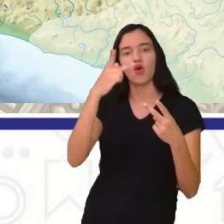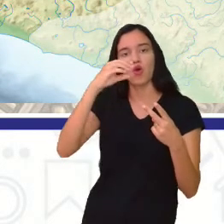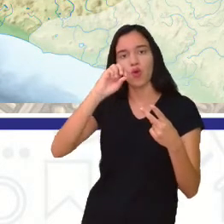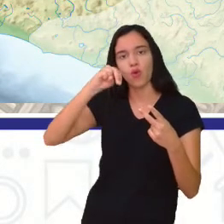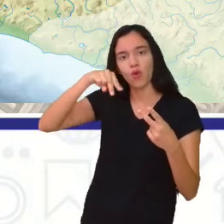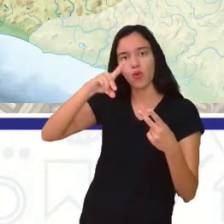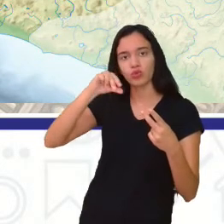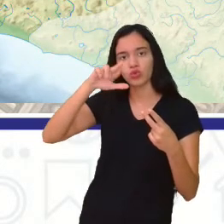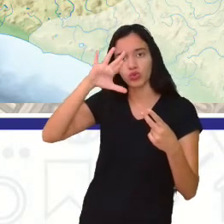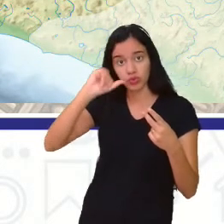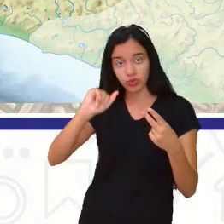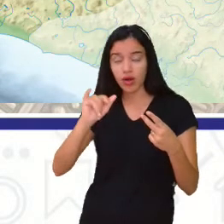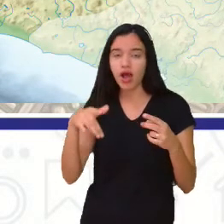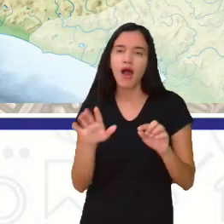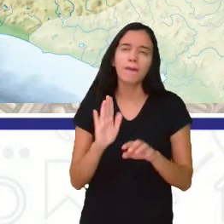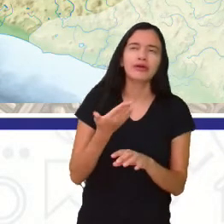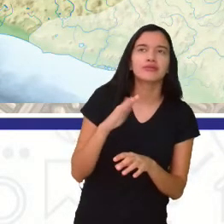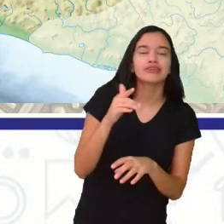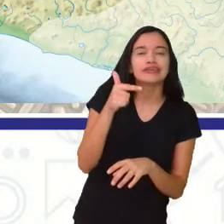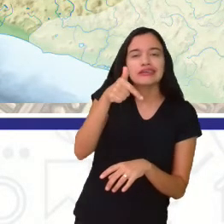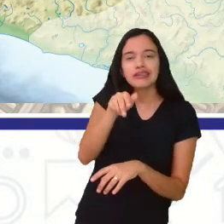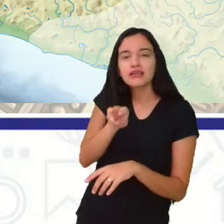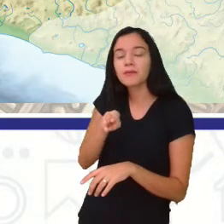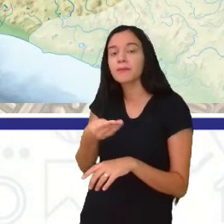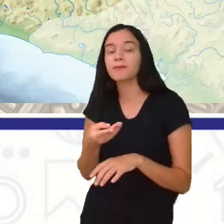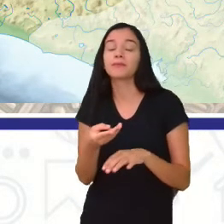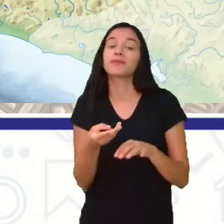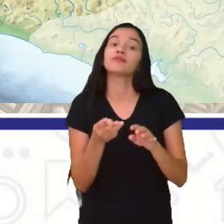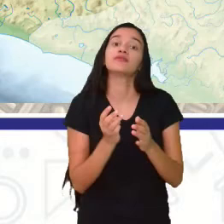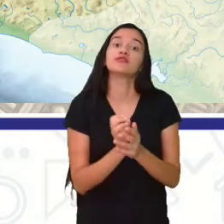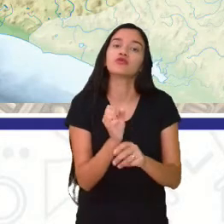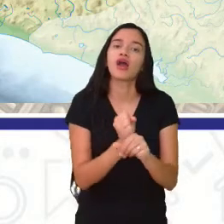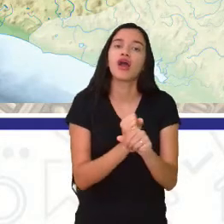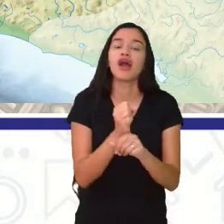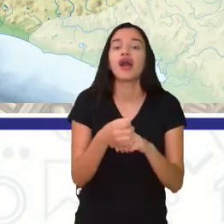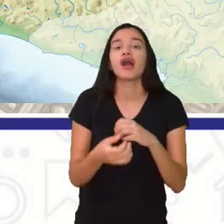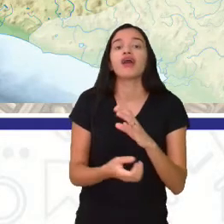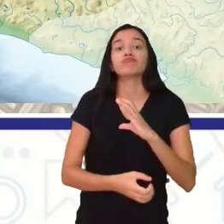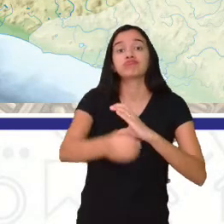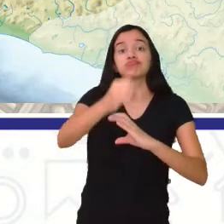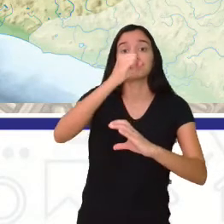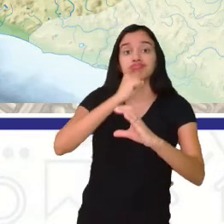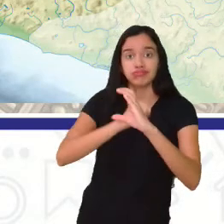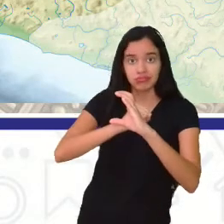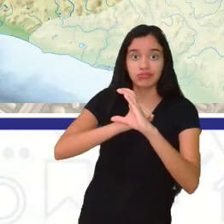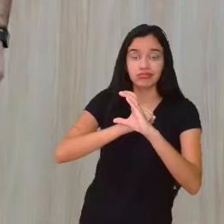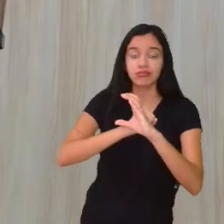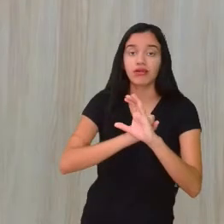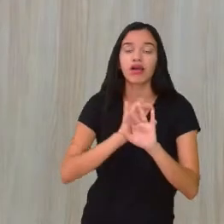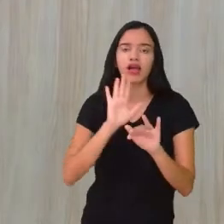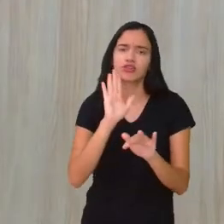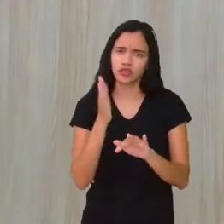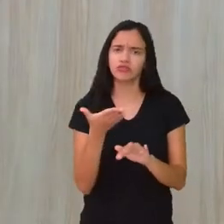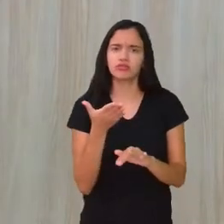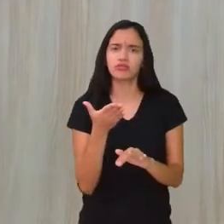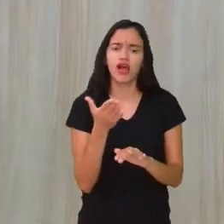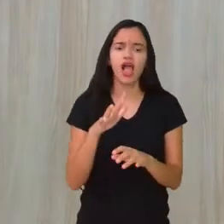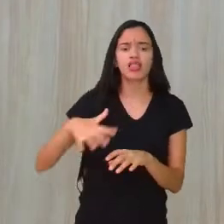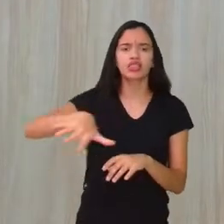em torno de 3.000 nações indígenas, né, divididas pelo continente, chamados povos originários,